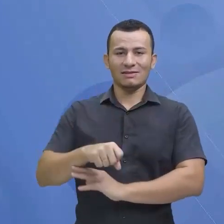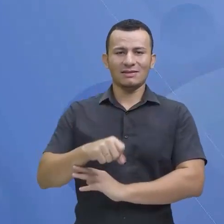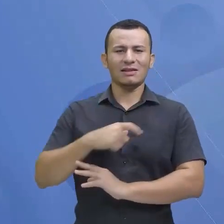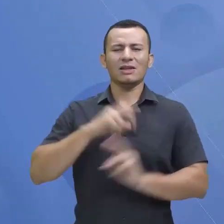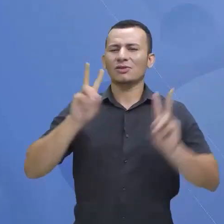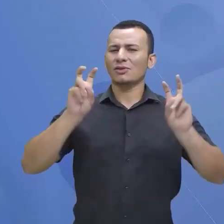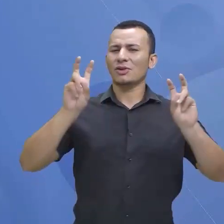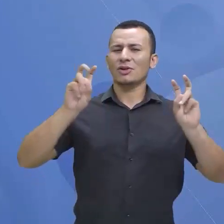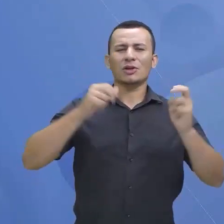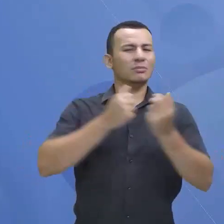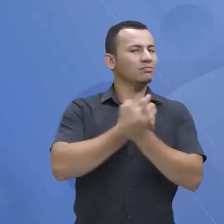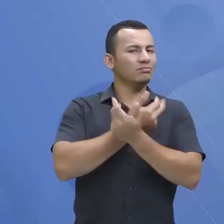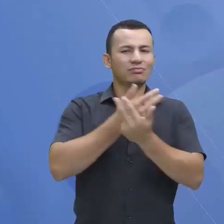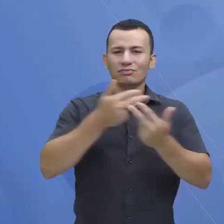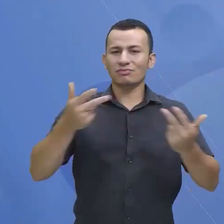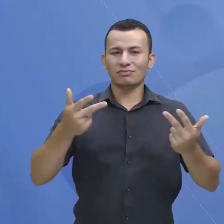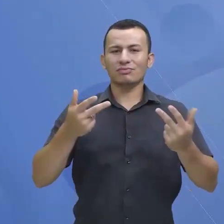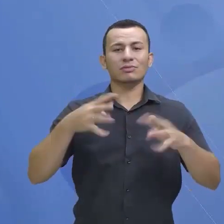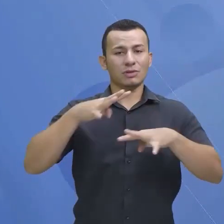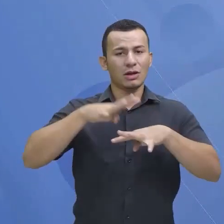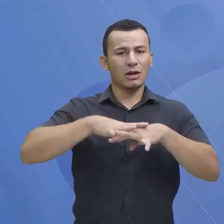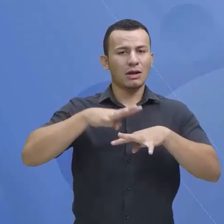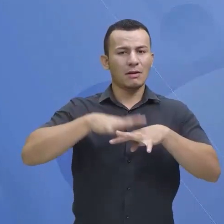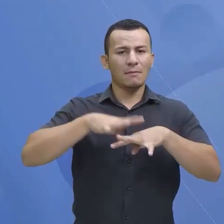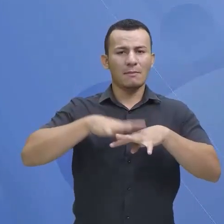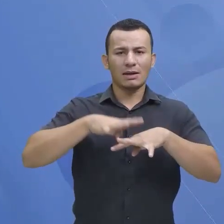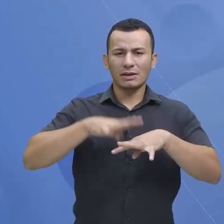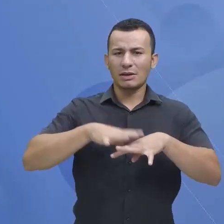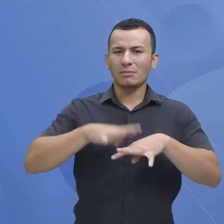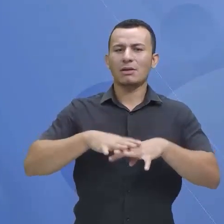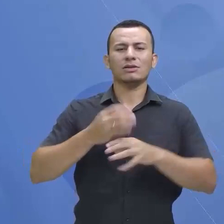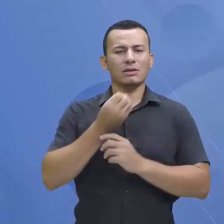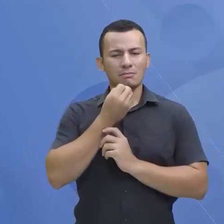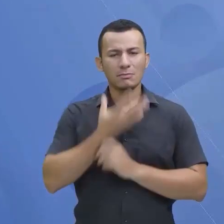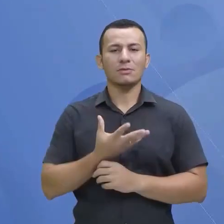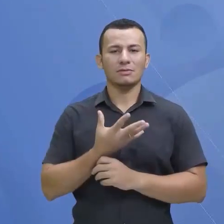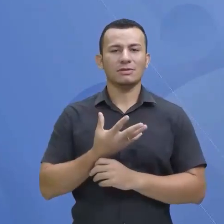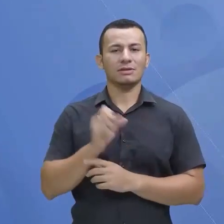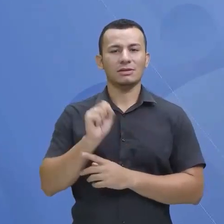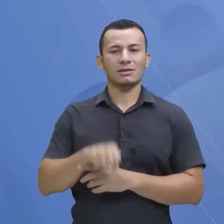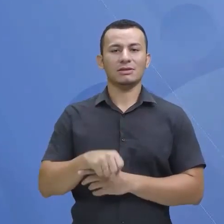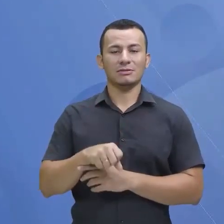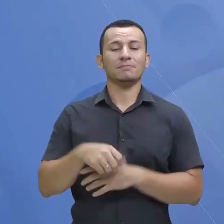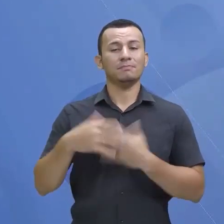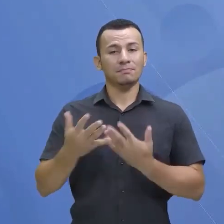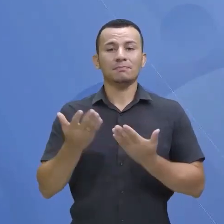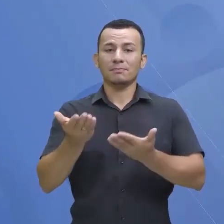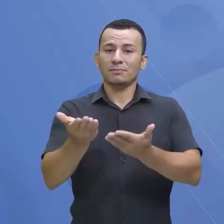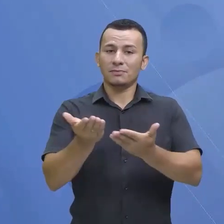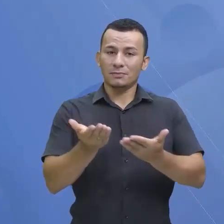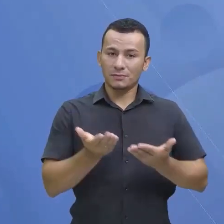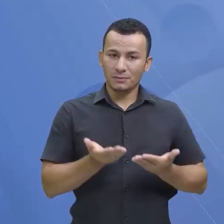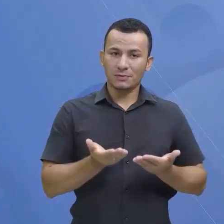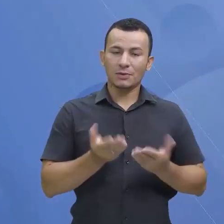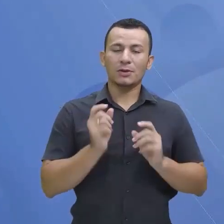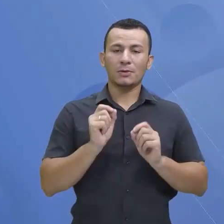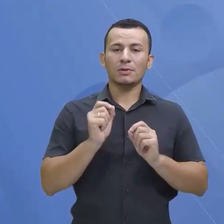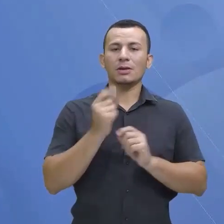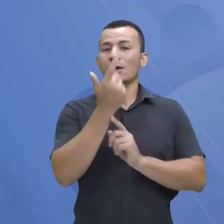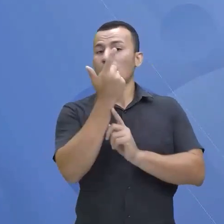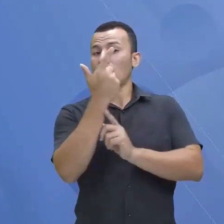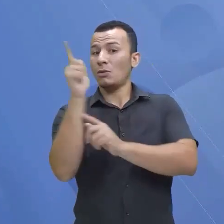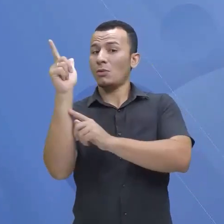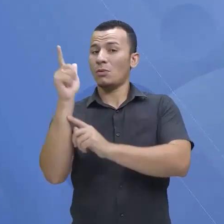coisa divertida. Matemática é muito bom. Então, te convido para a nossa próxima